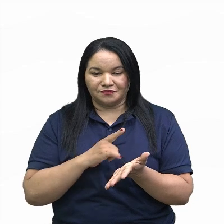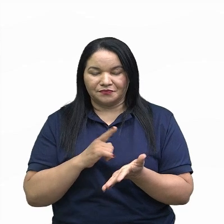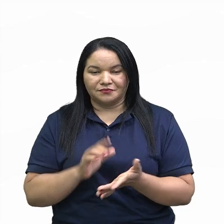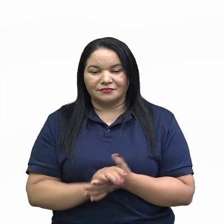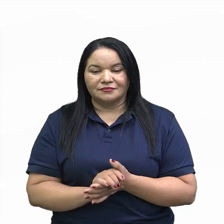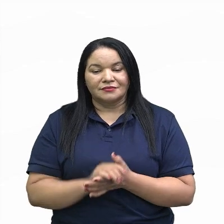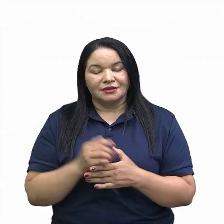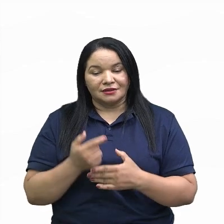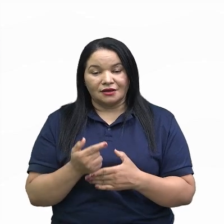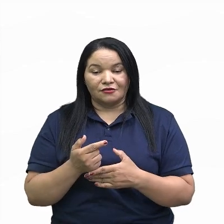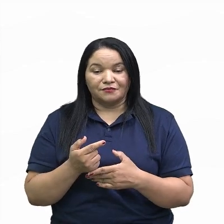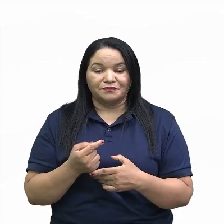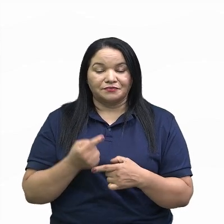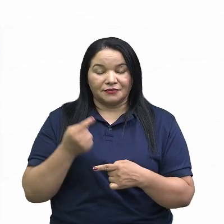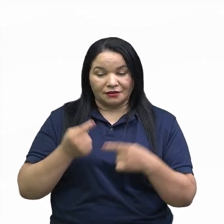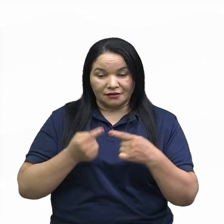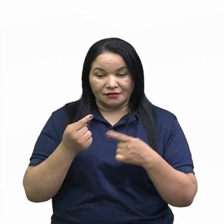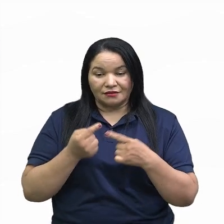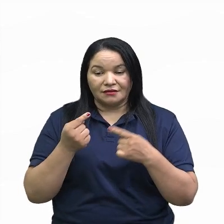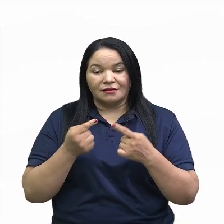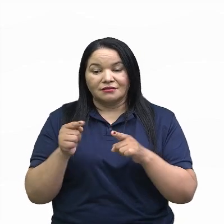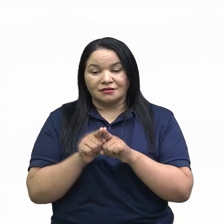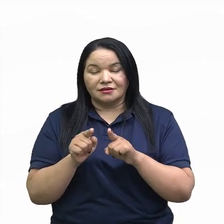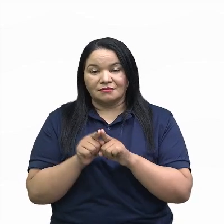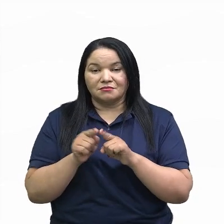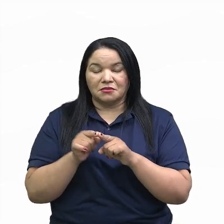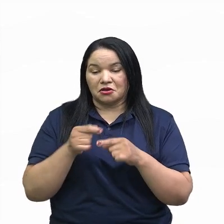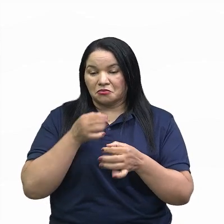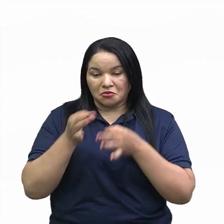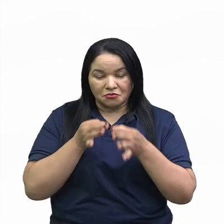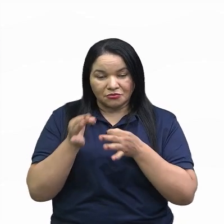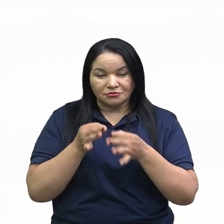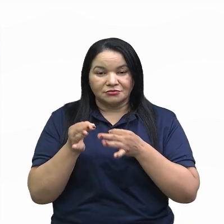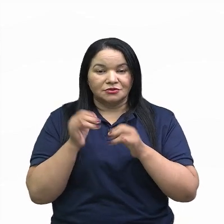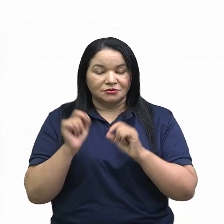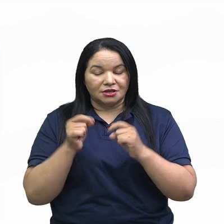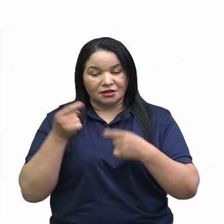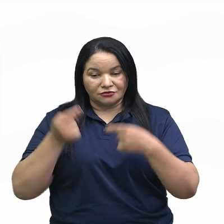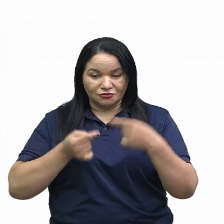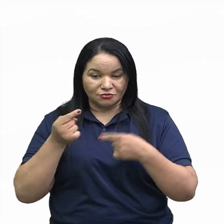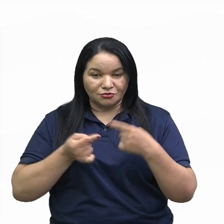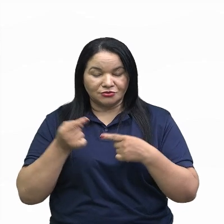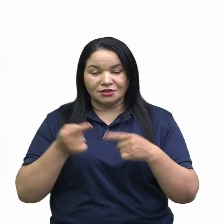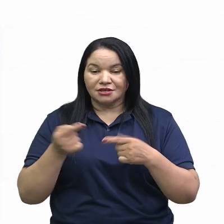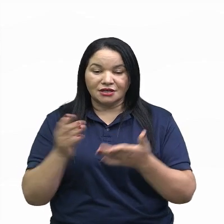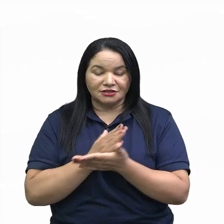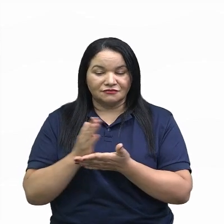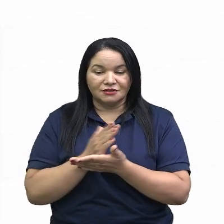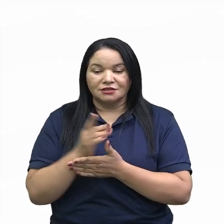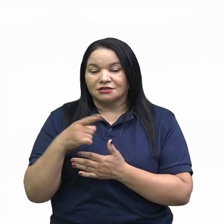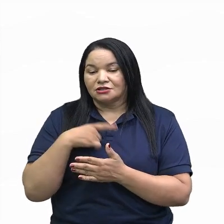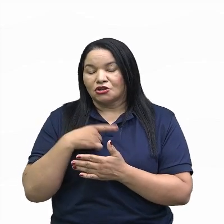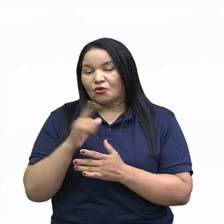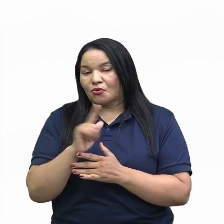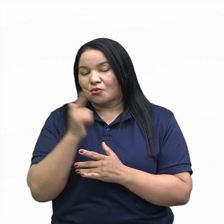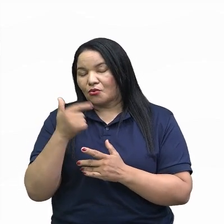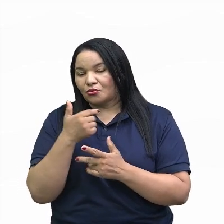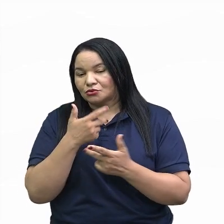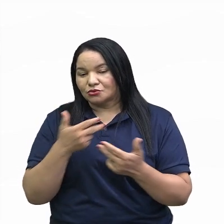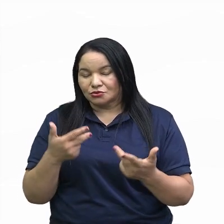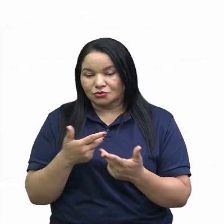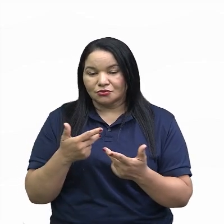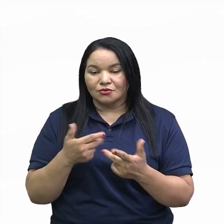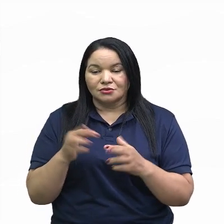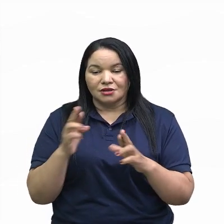o movimento argumentativo de negociação, é aquele que faz uma ponderação, que às vezes traz até outros pontos relacionados a essa